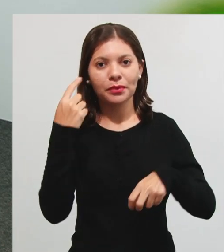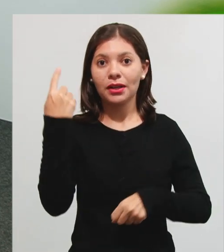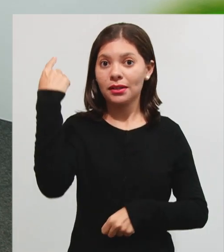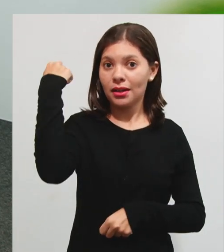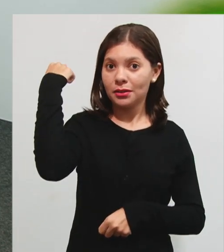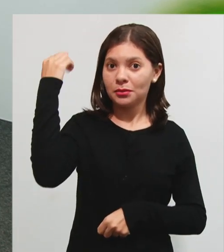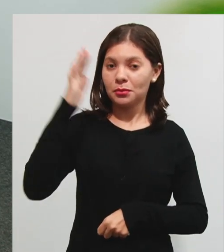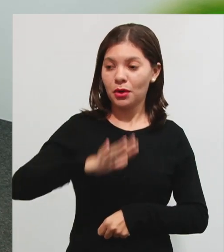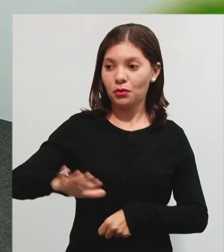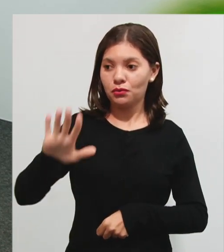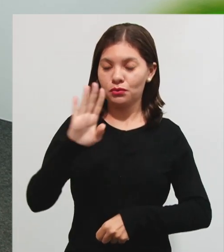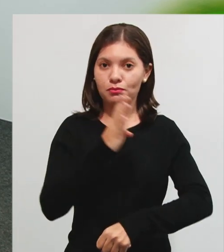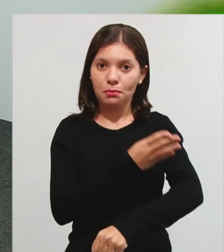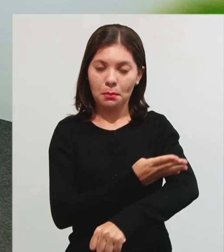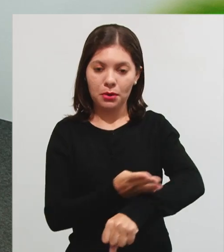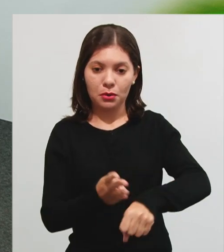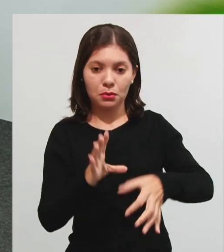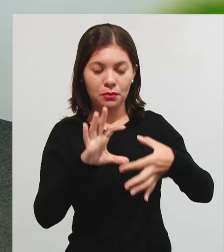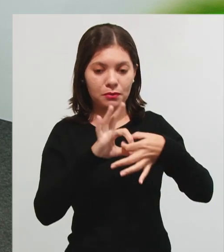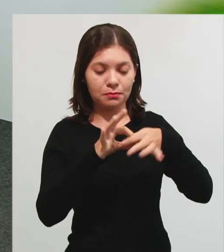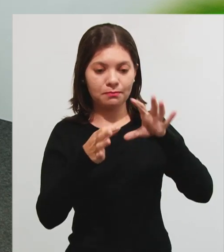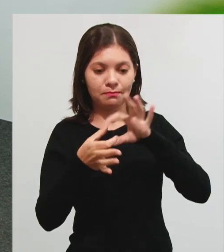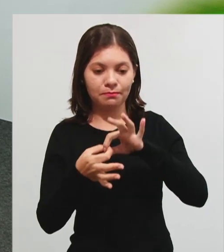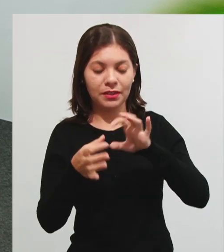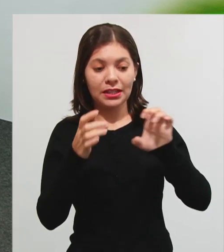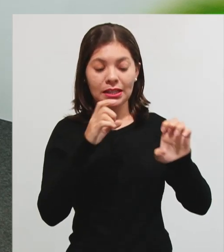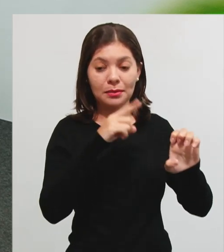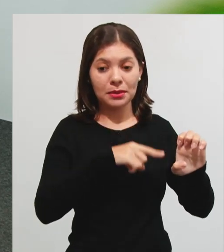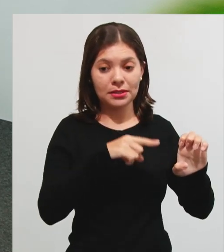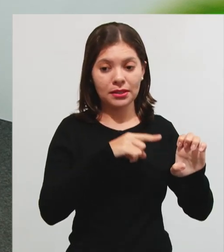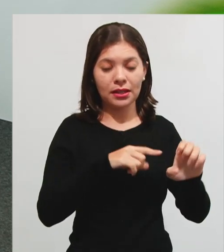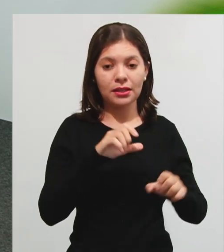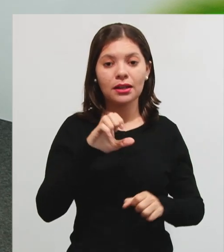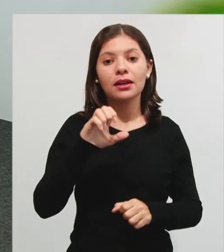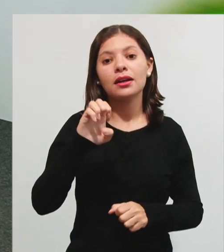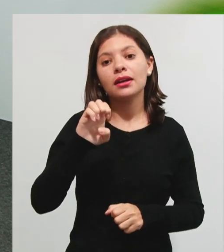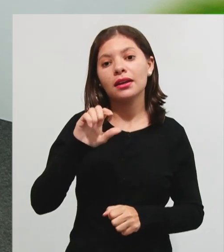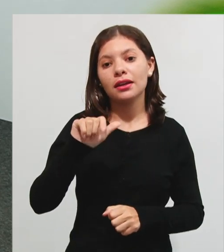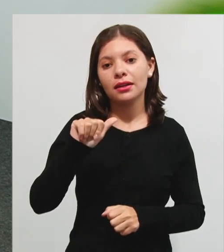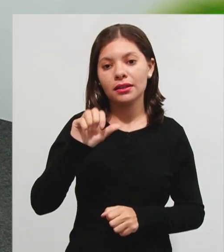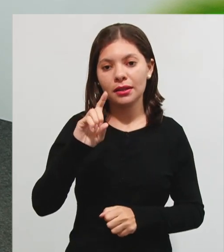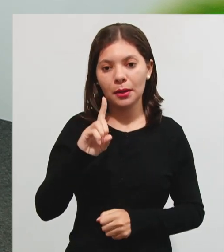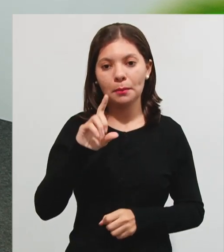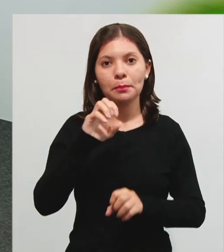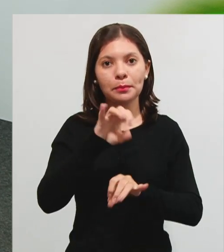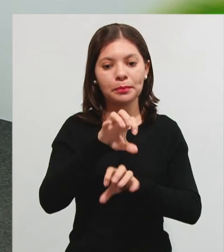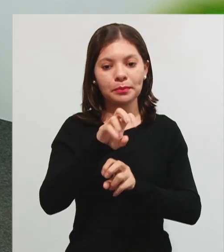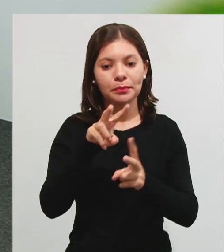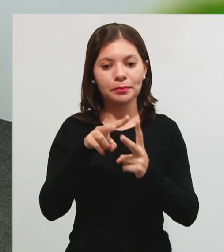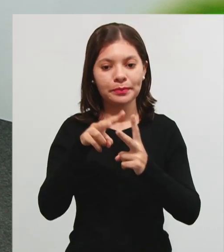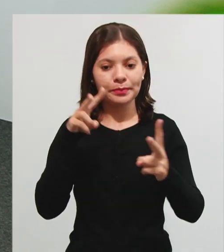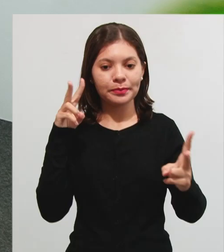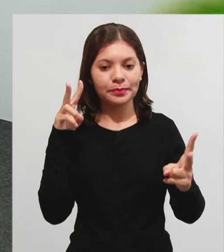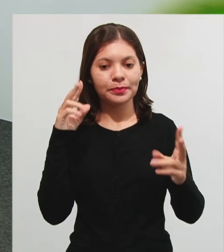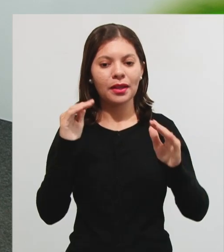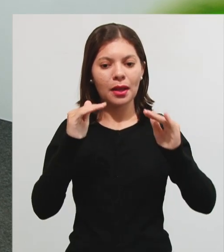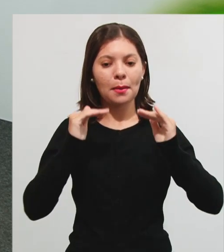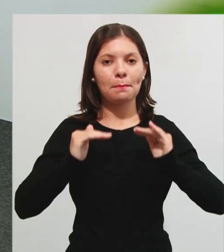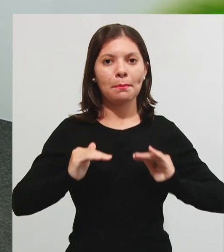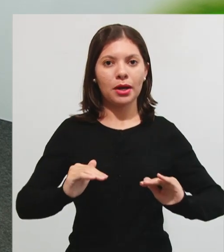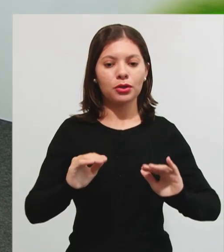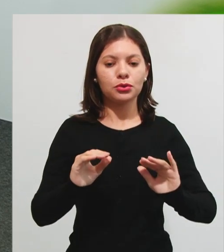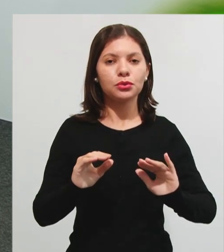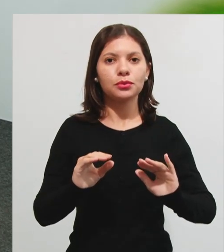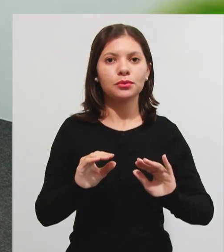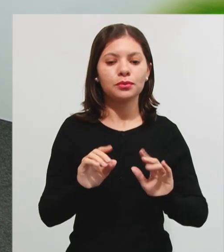branco com uma figura geométrica e à minha esquerda as iniciais de EAD, de Educação à Distância. Logo abaixo nós temos